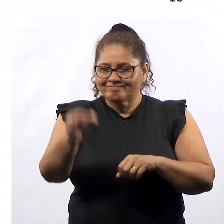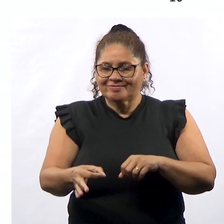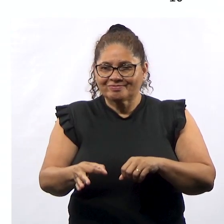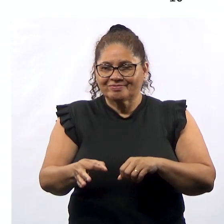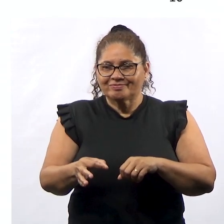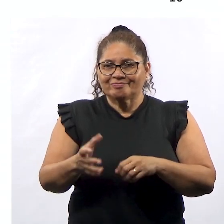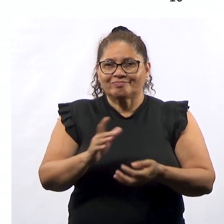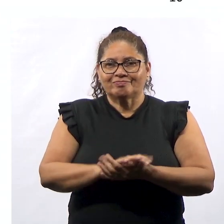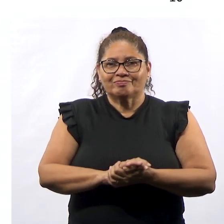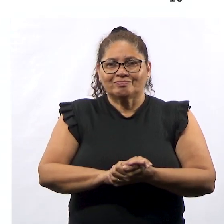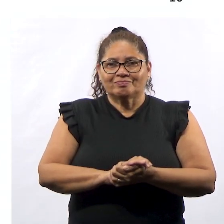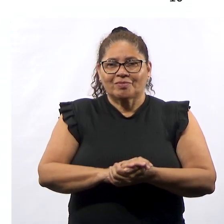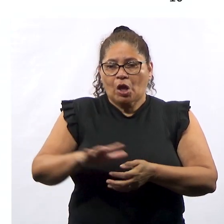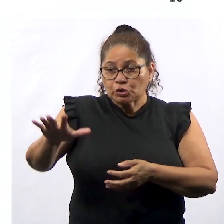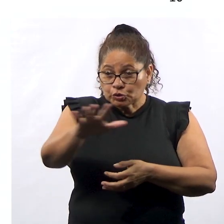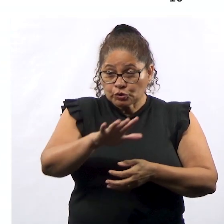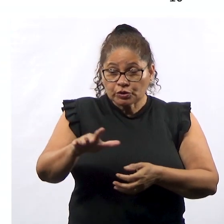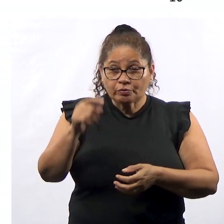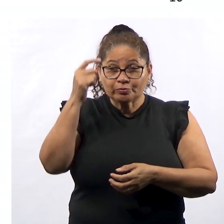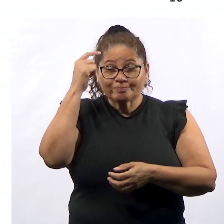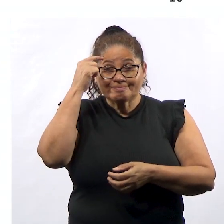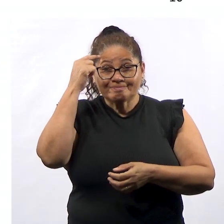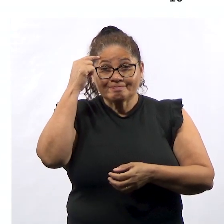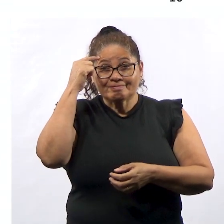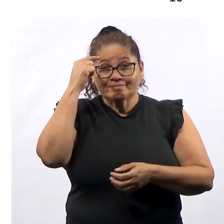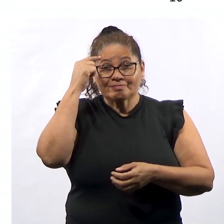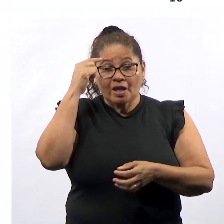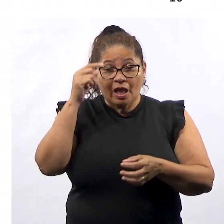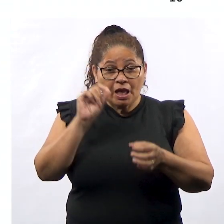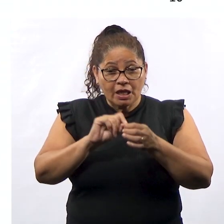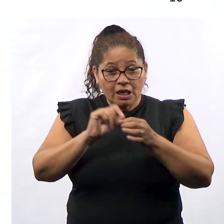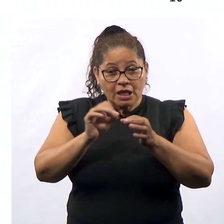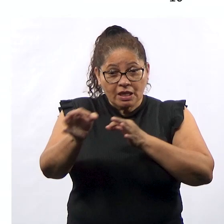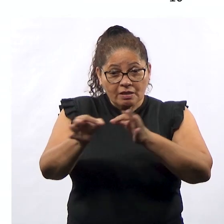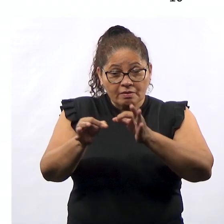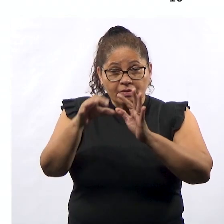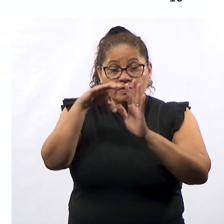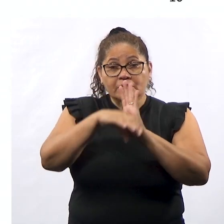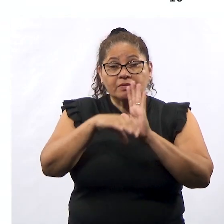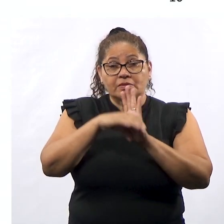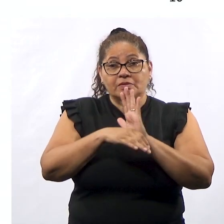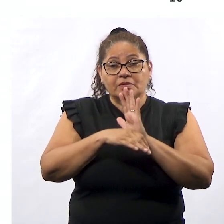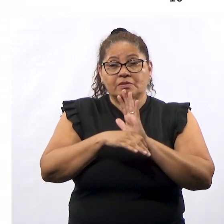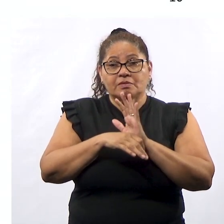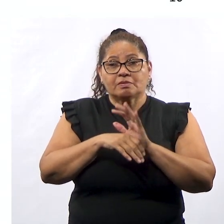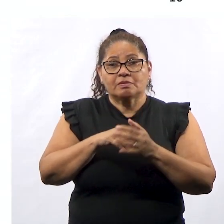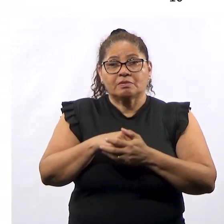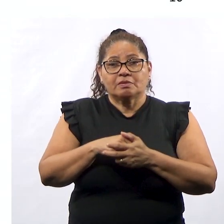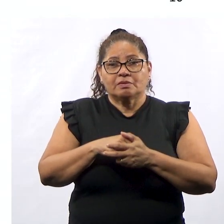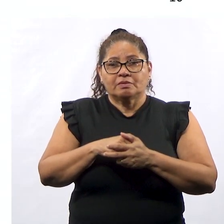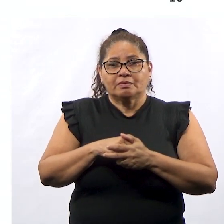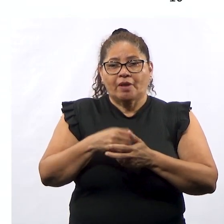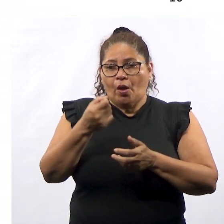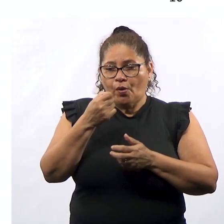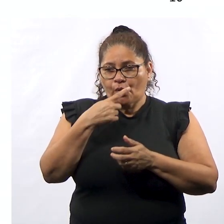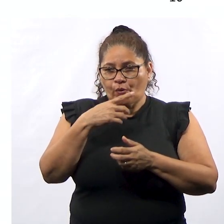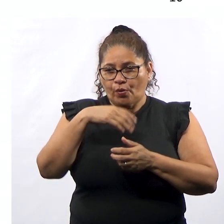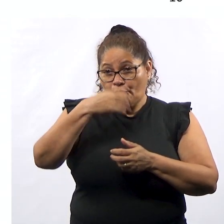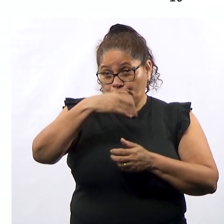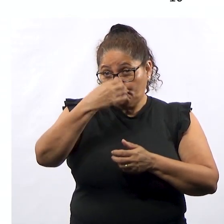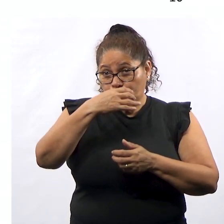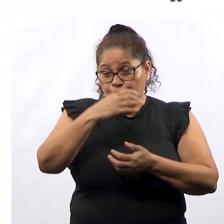aquele sujeito geral que foi pensado por quem elaborou o currículo, né? Que ensina jabuticaba, por